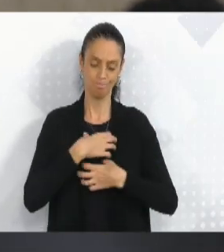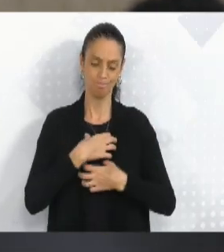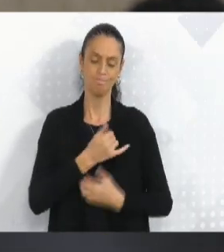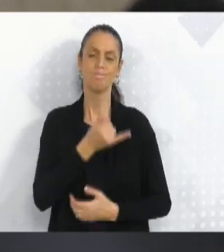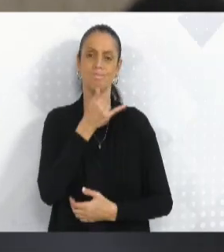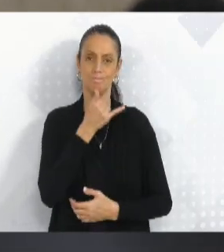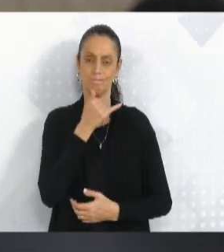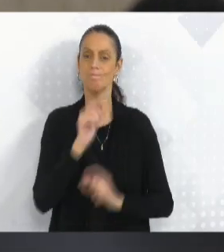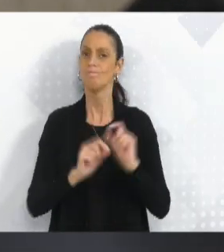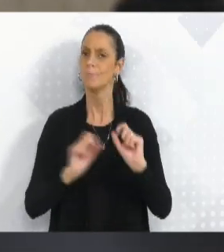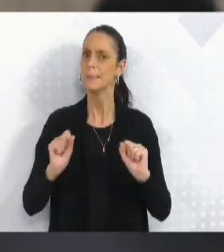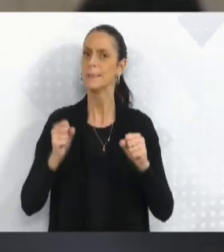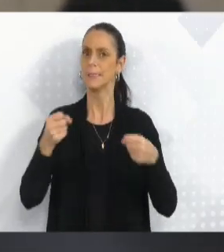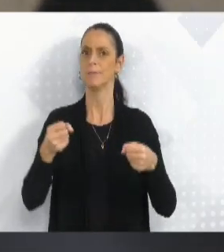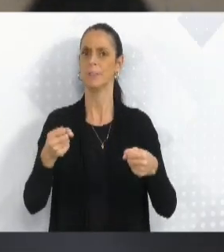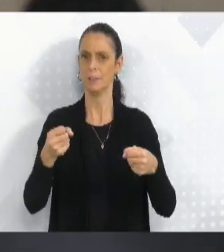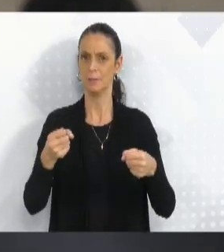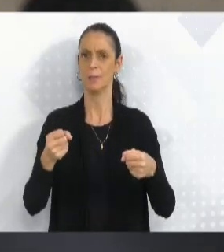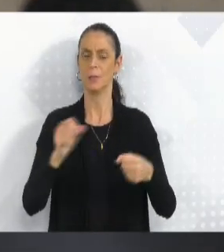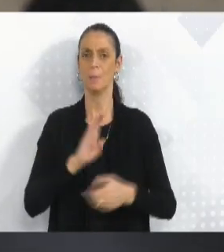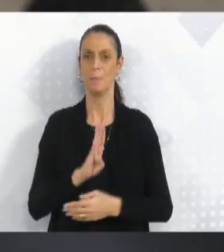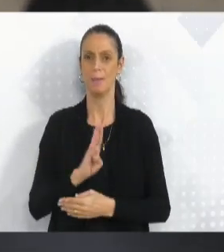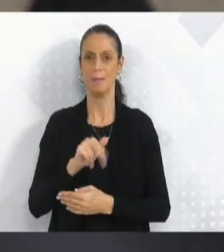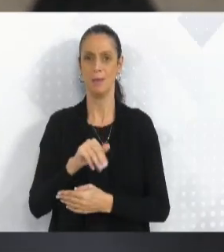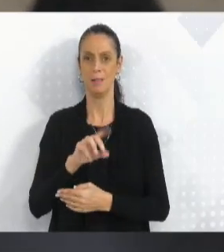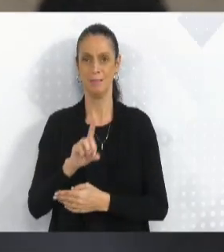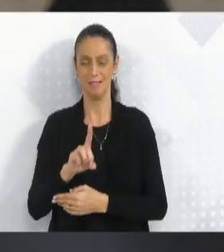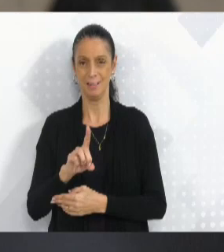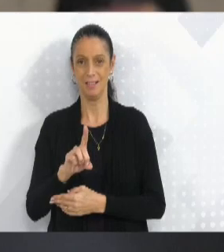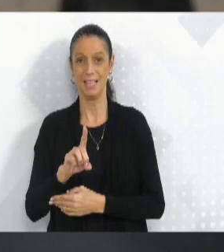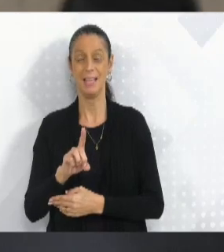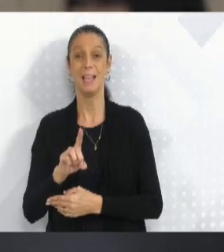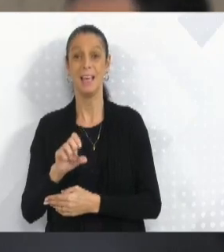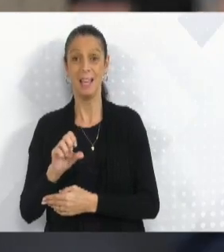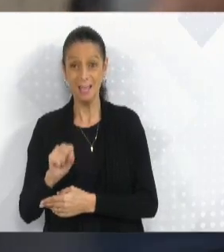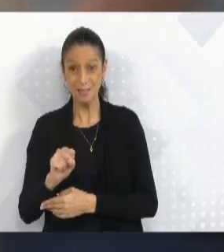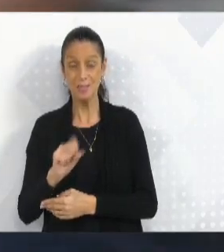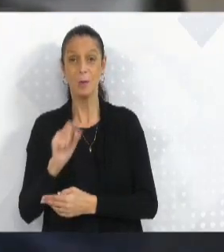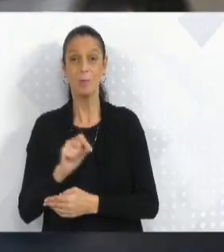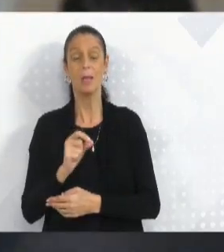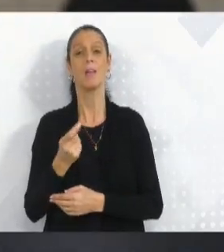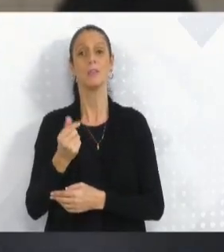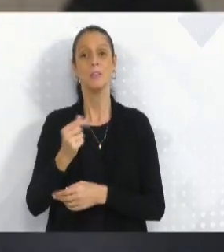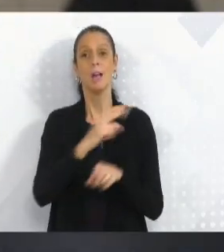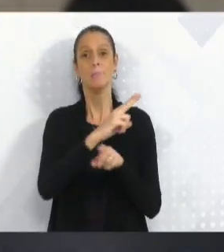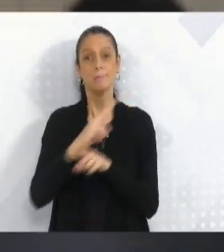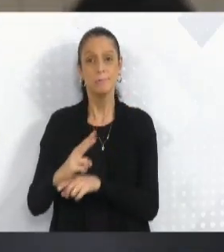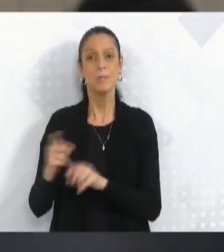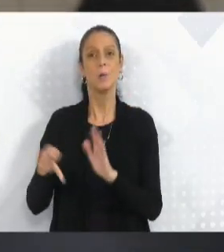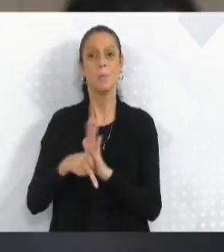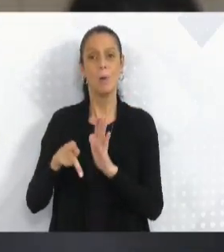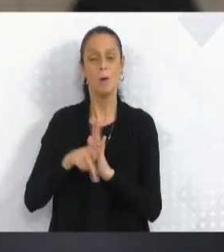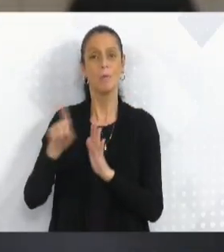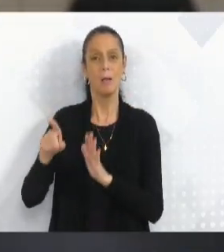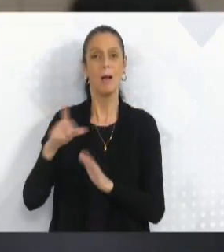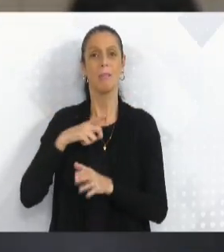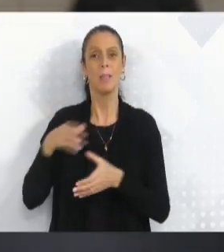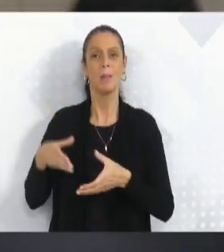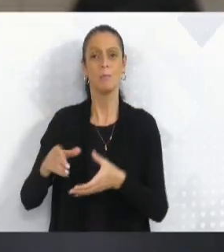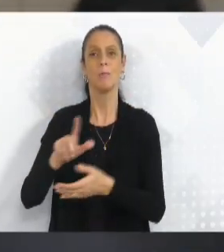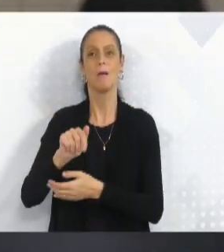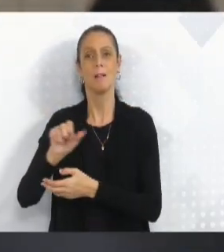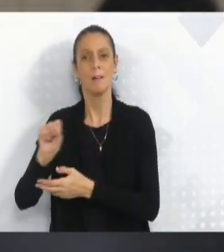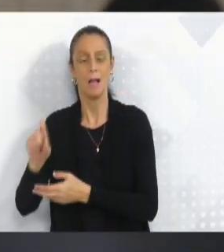defende que o beneds financia o gasoduto da Argentina enquanto nós falta aqui metrô falta asfalto falta Hospital